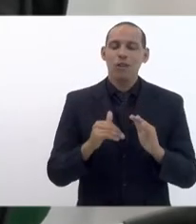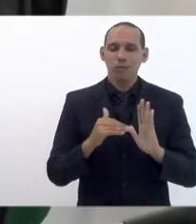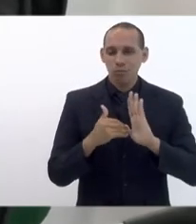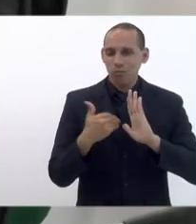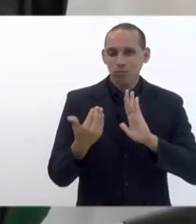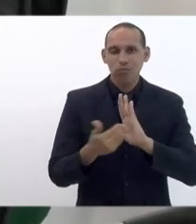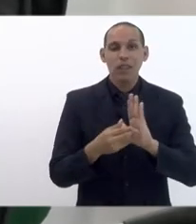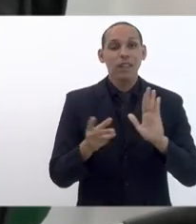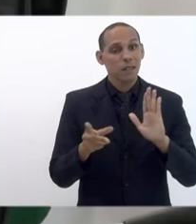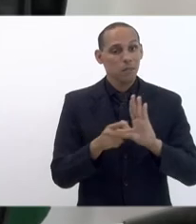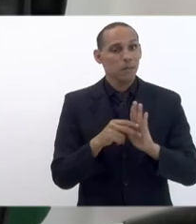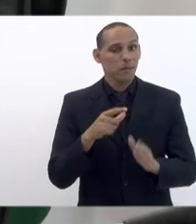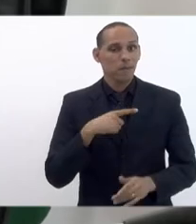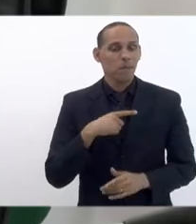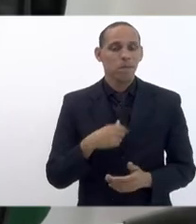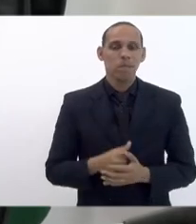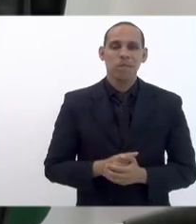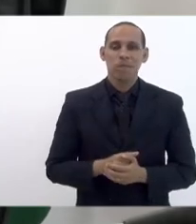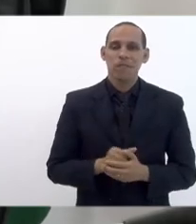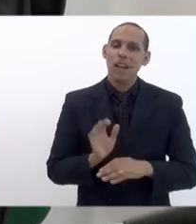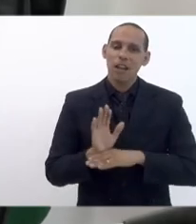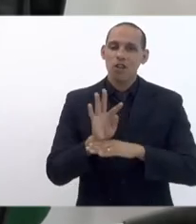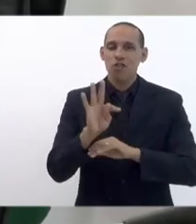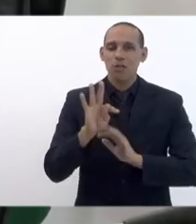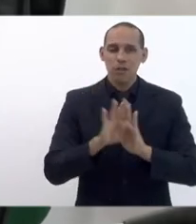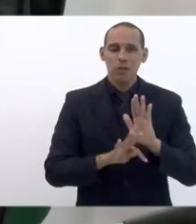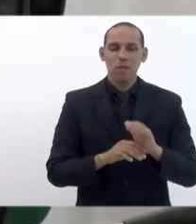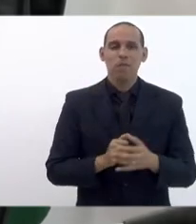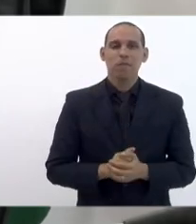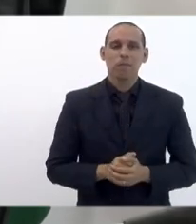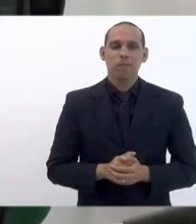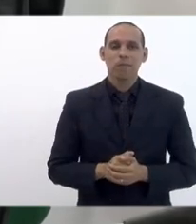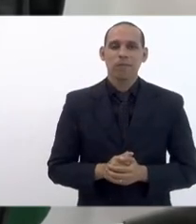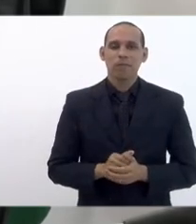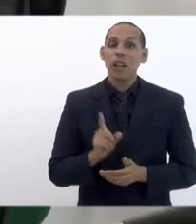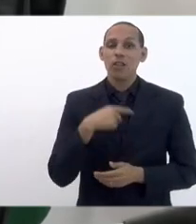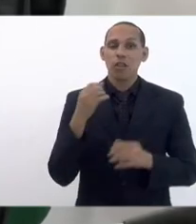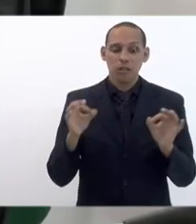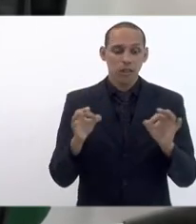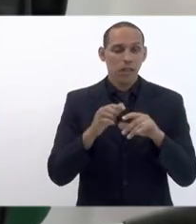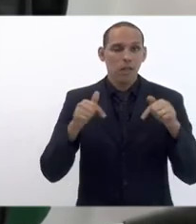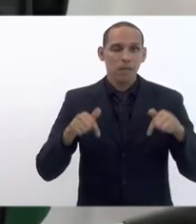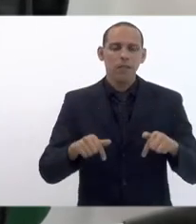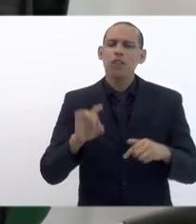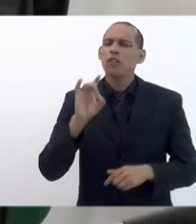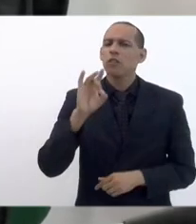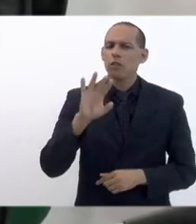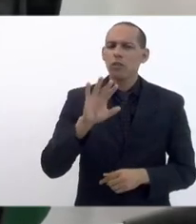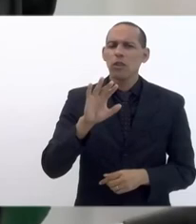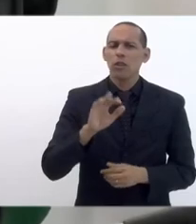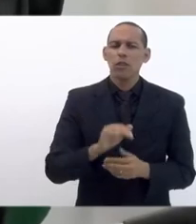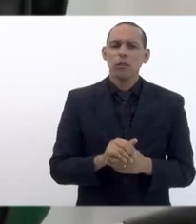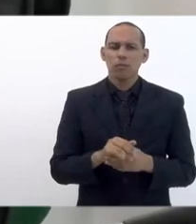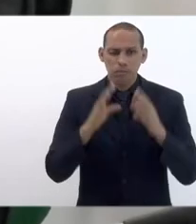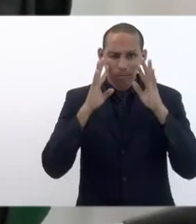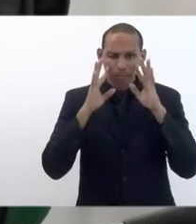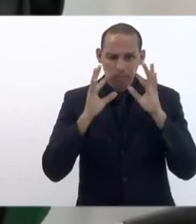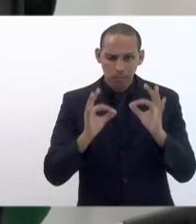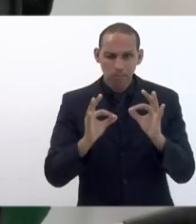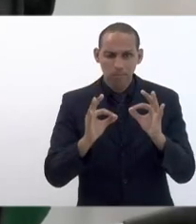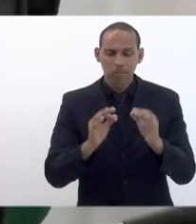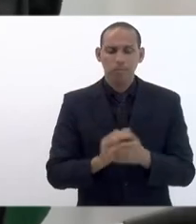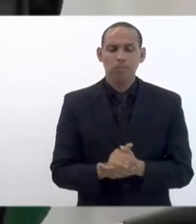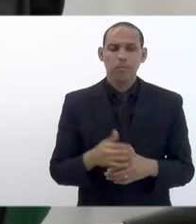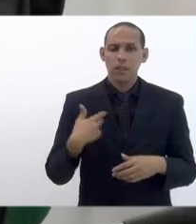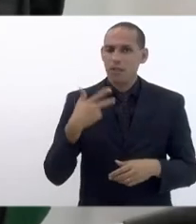com emendas, ajudando a fazer o texto. Nós vamos encerrar aqui. Eu queria só chamar a atenção. Eu queria